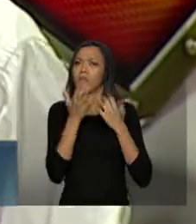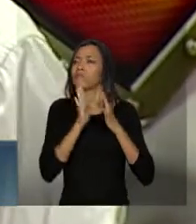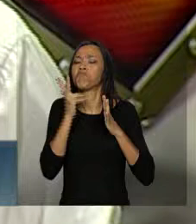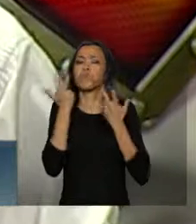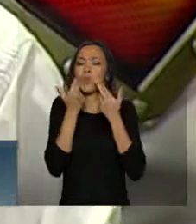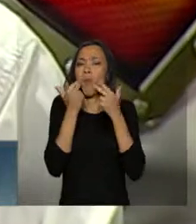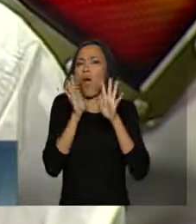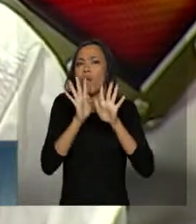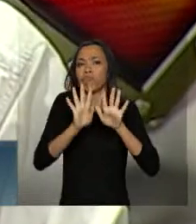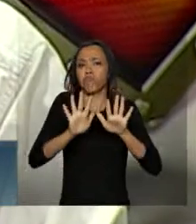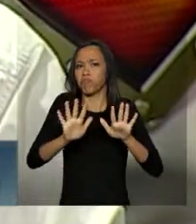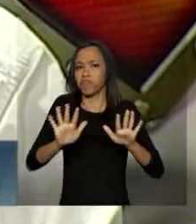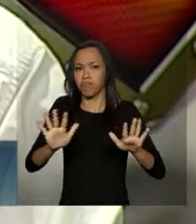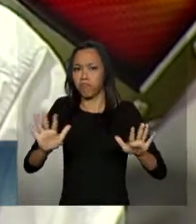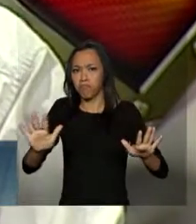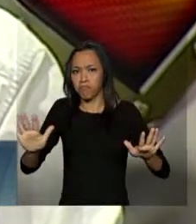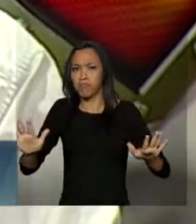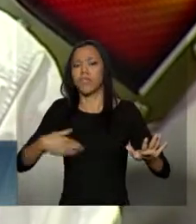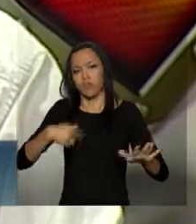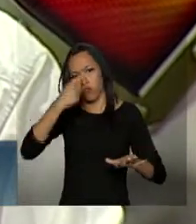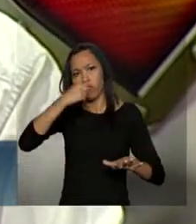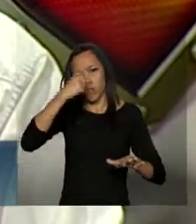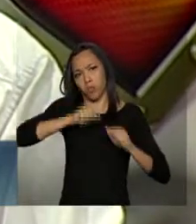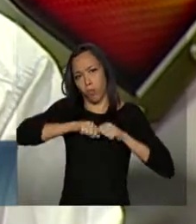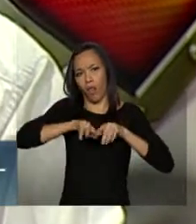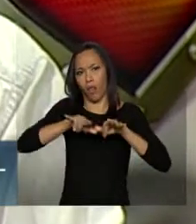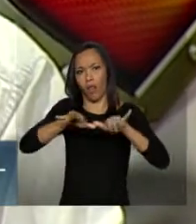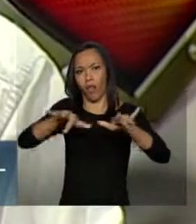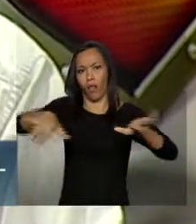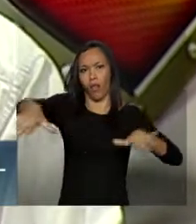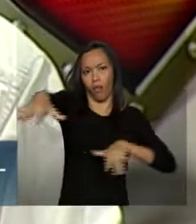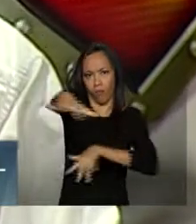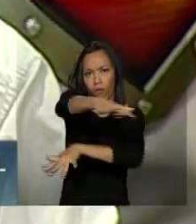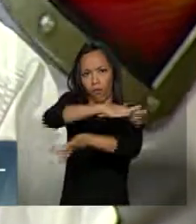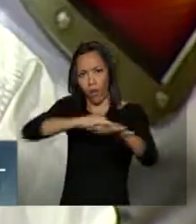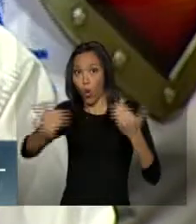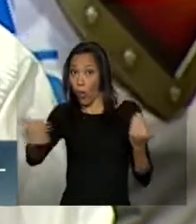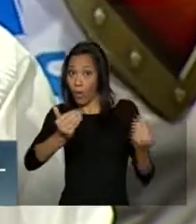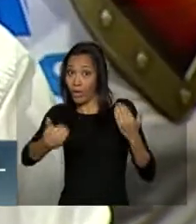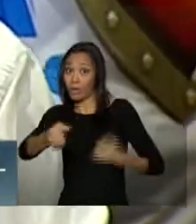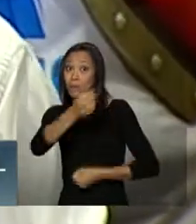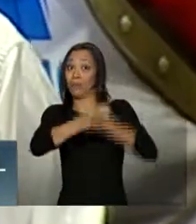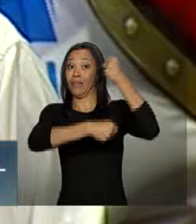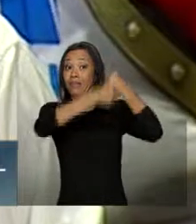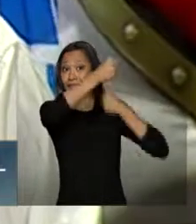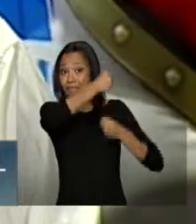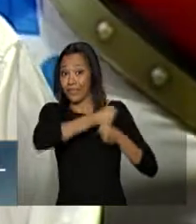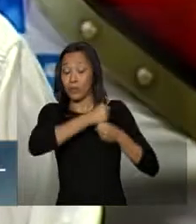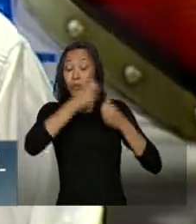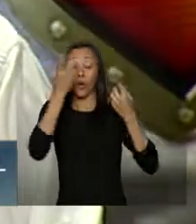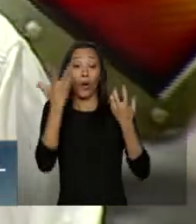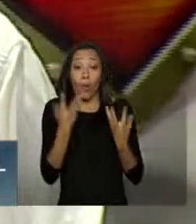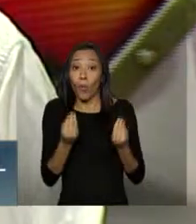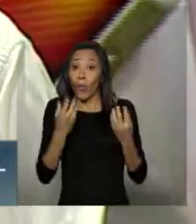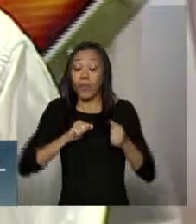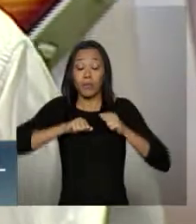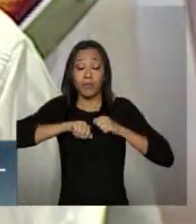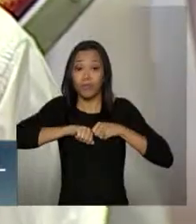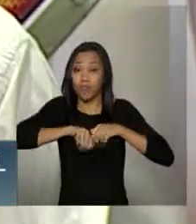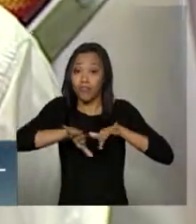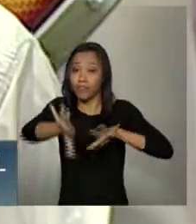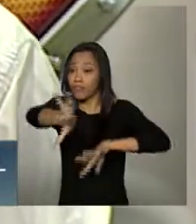calmo, do ponto de vista da circulação do vírus, ao contrário do ano anterior, que foi um ano de uma circulação intensa,